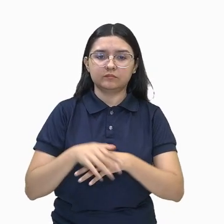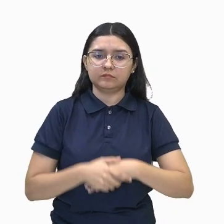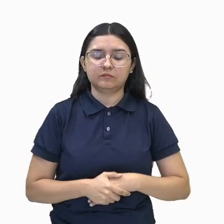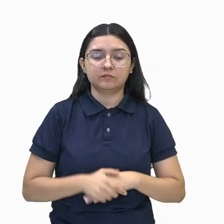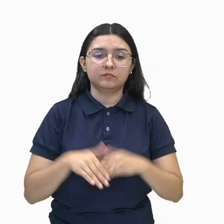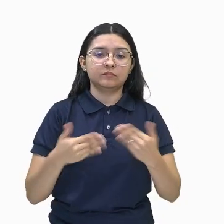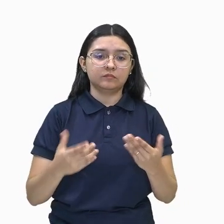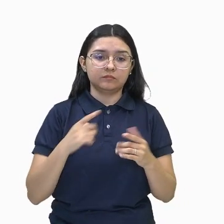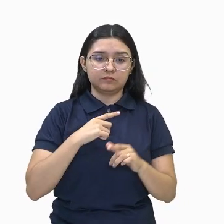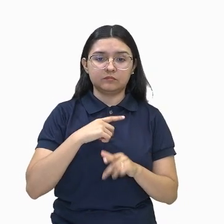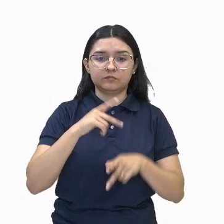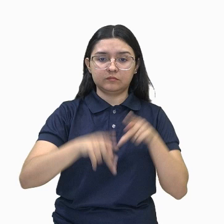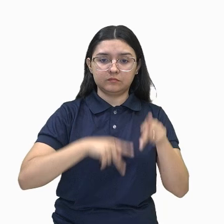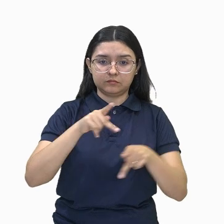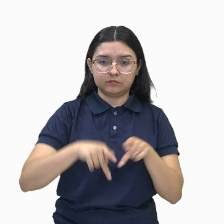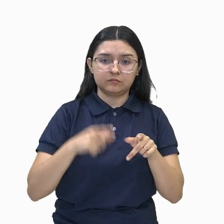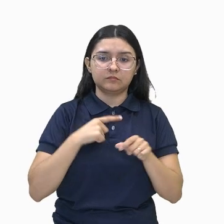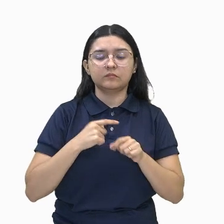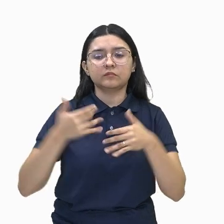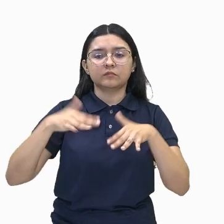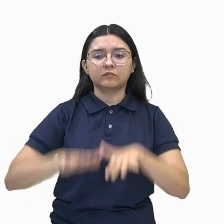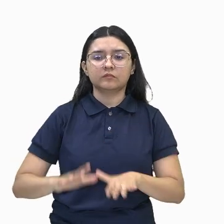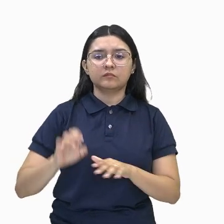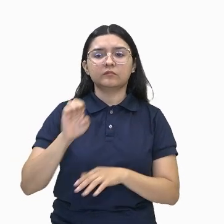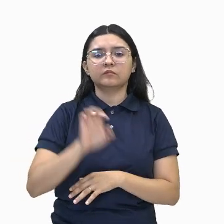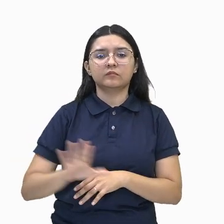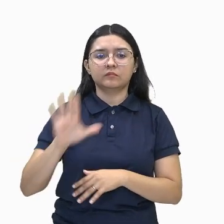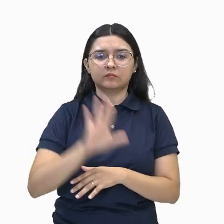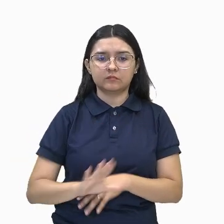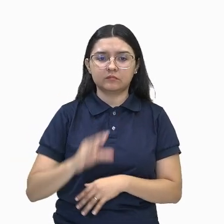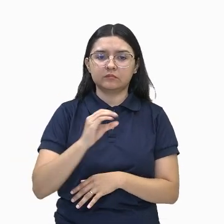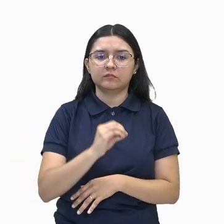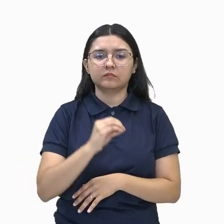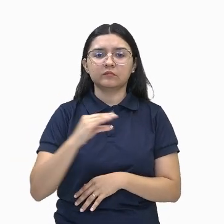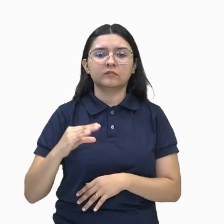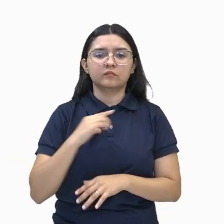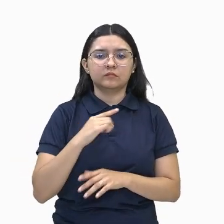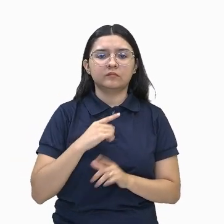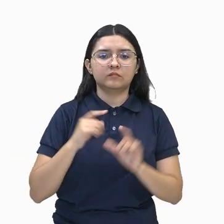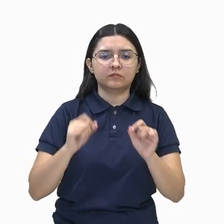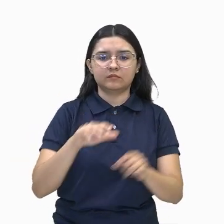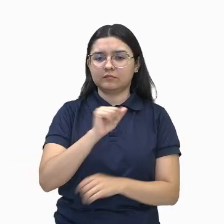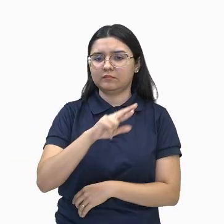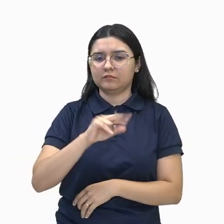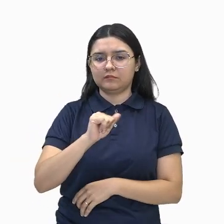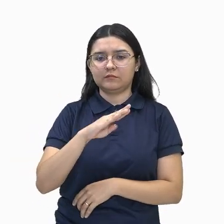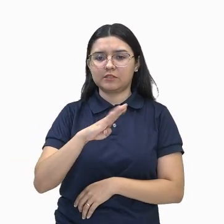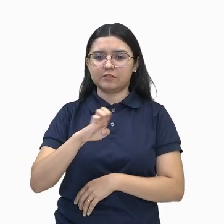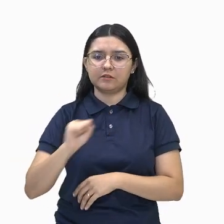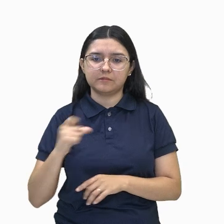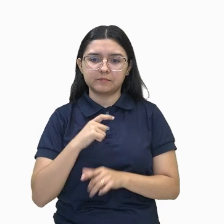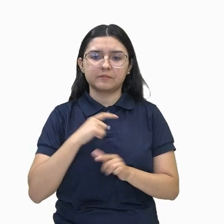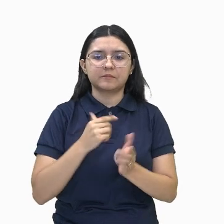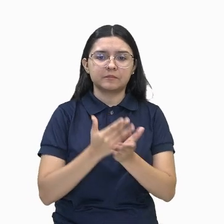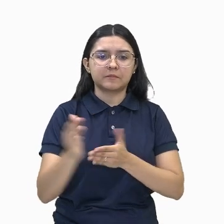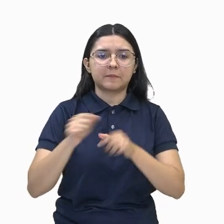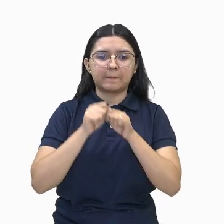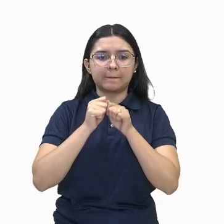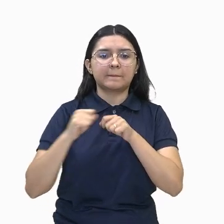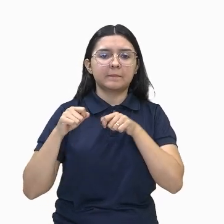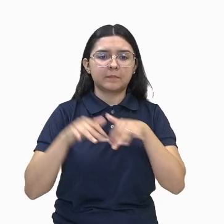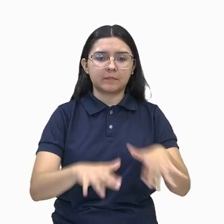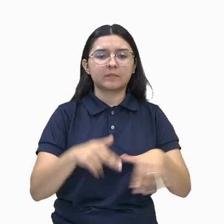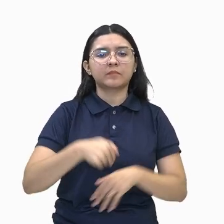povos germânicos se fixavam na Europa Ocidental e os árabes iniciavam sua expansão pelo norte da África,